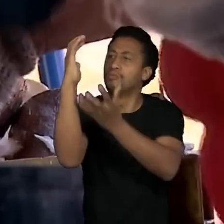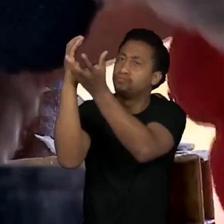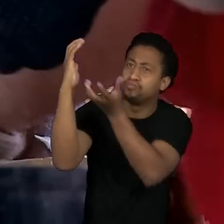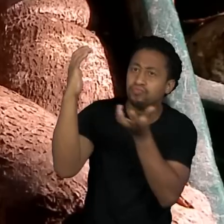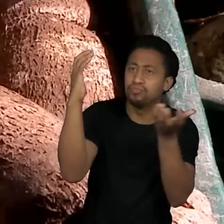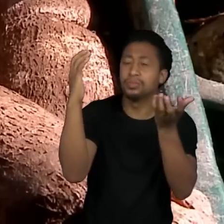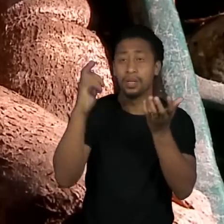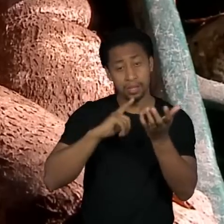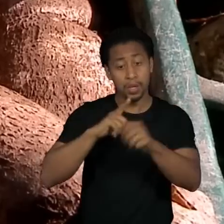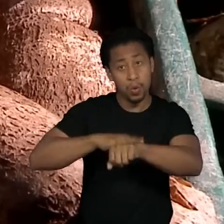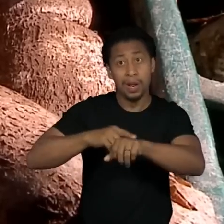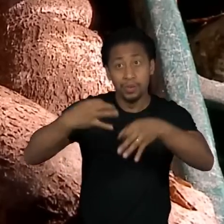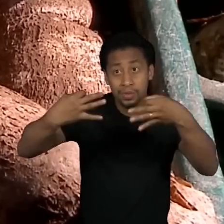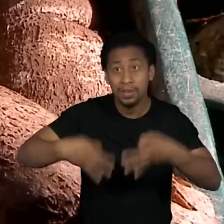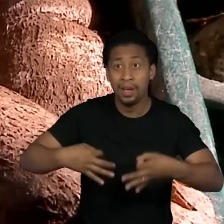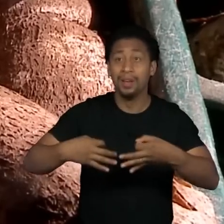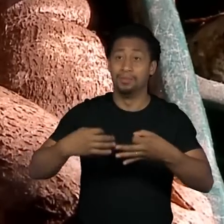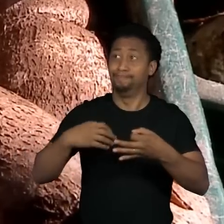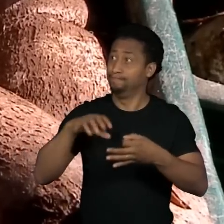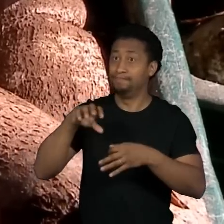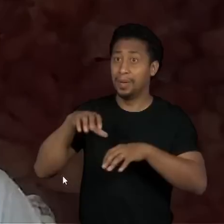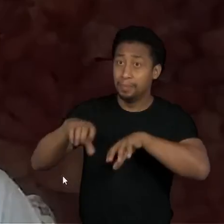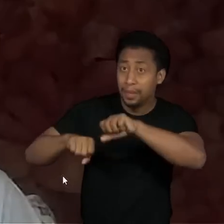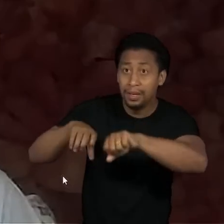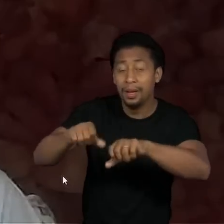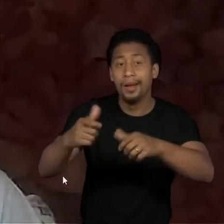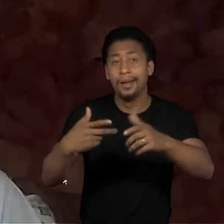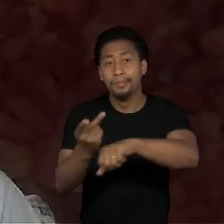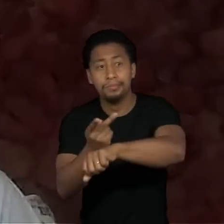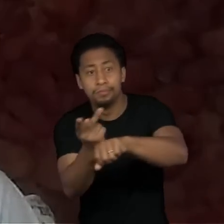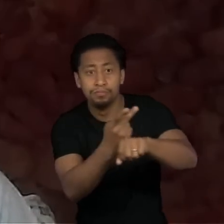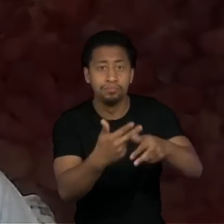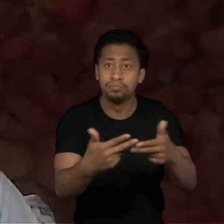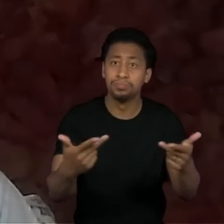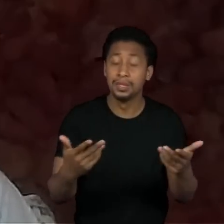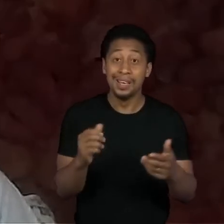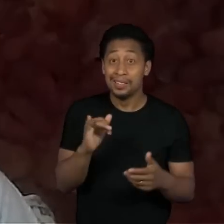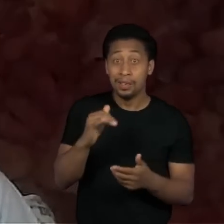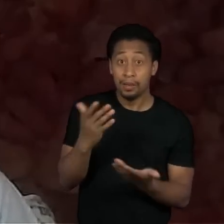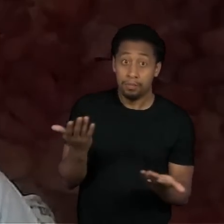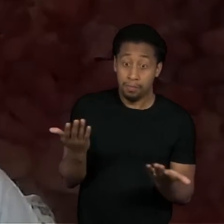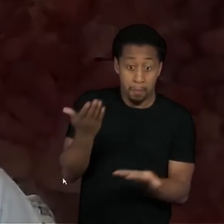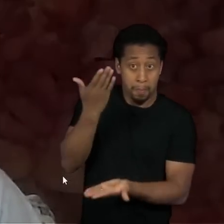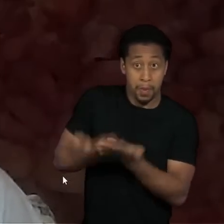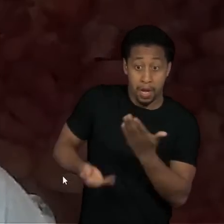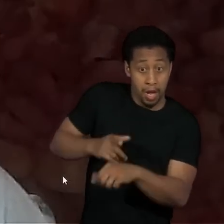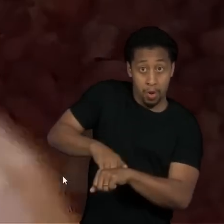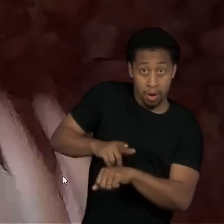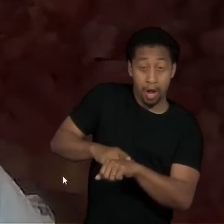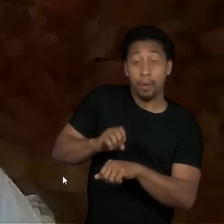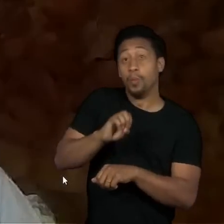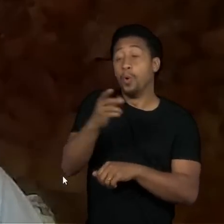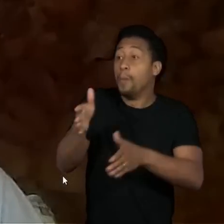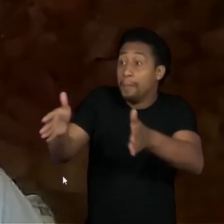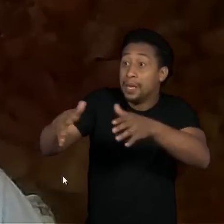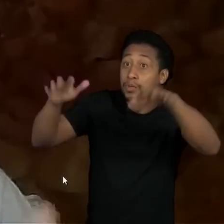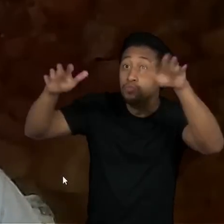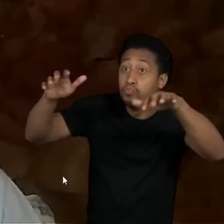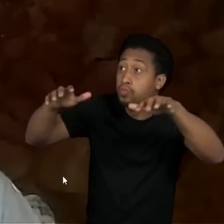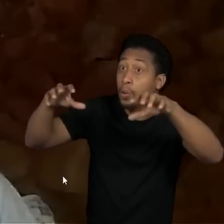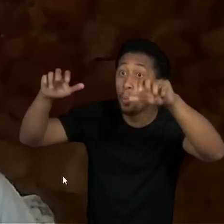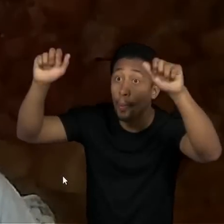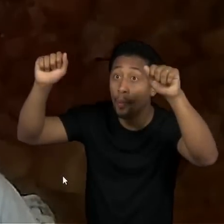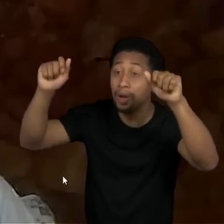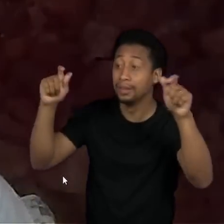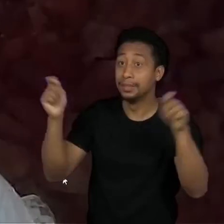hora de abrir a roça, a hora de colher, se você perde, por exemplo, o período de estiagem, a oportunidade de abrir uma